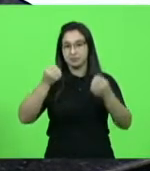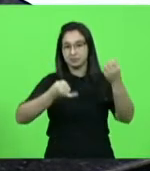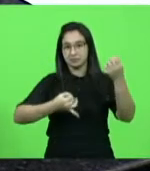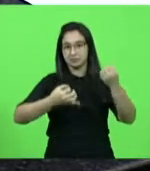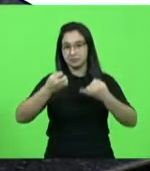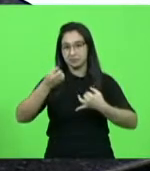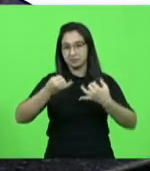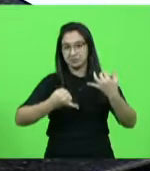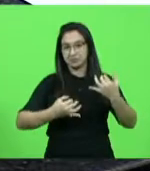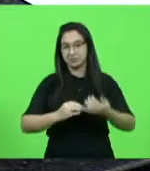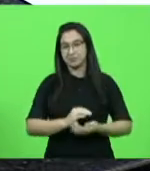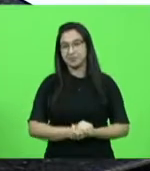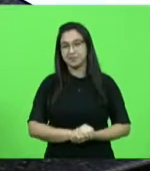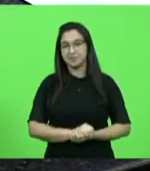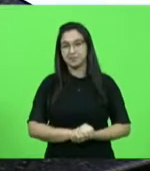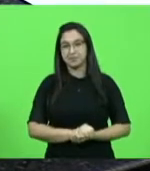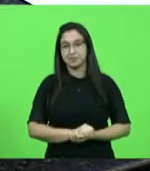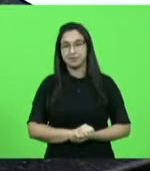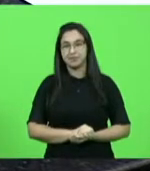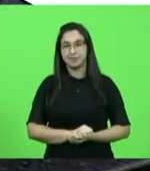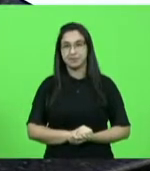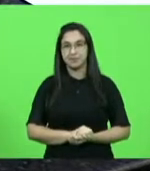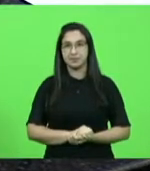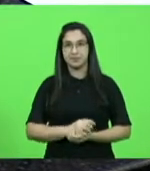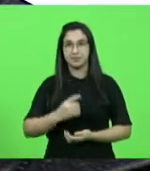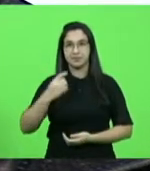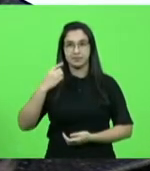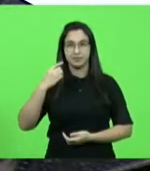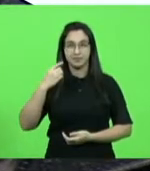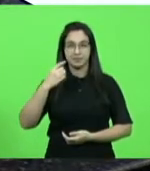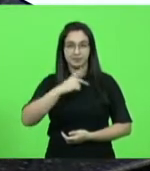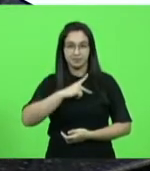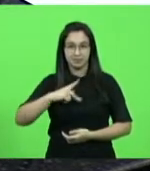presidente, senhores e senhoras deputados,